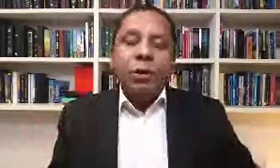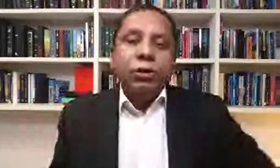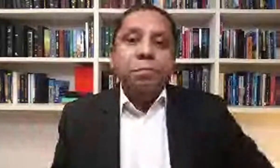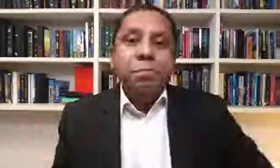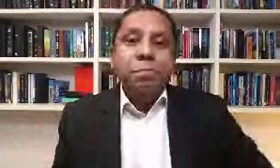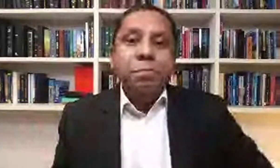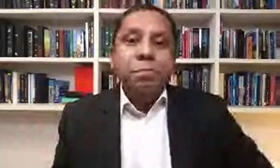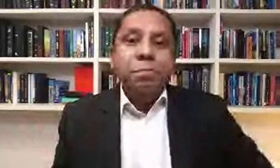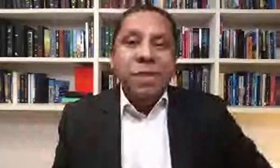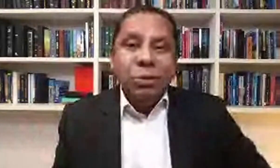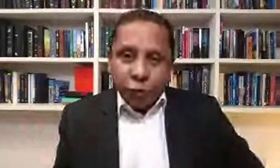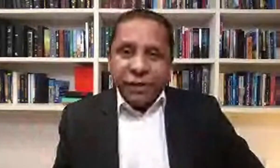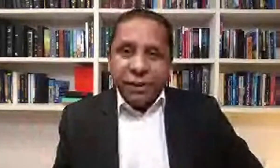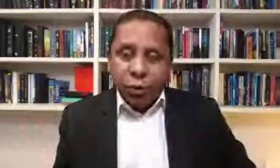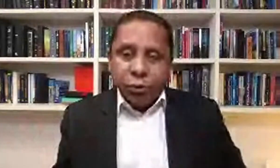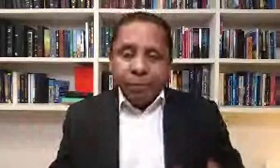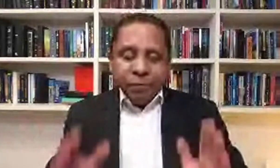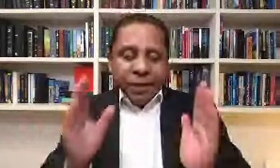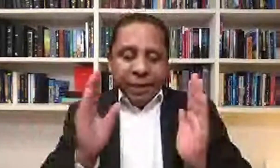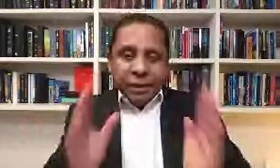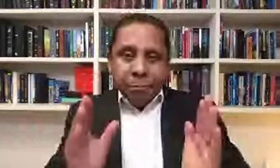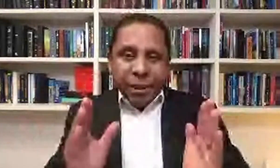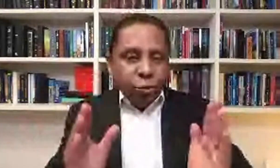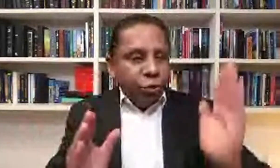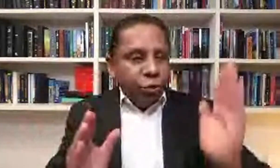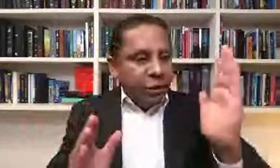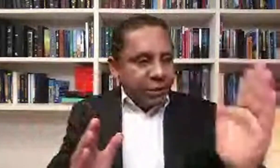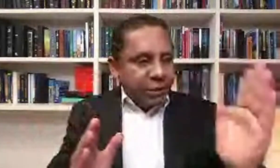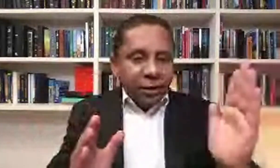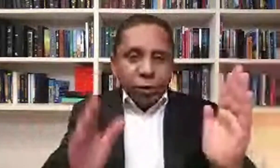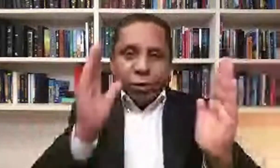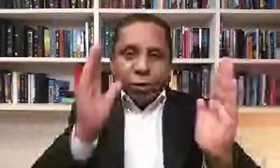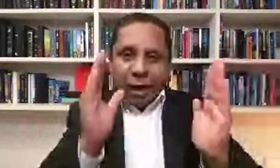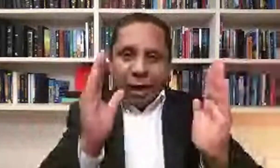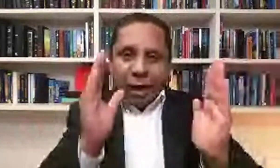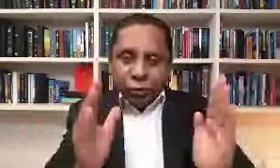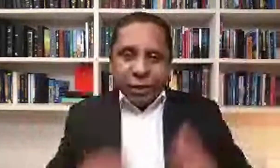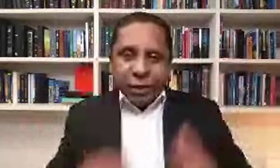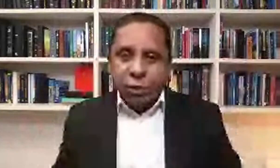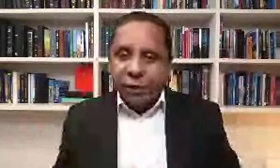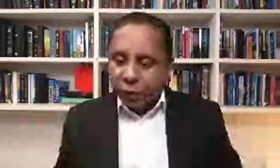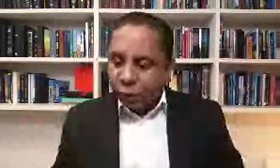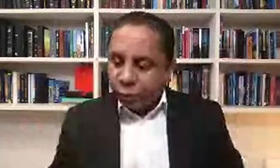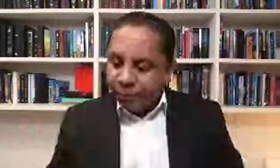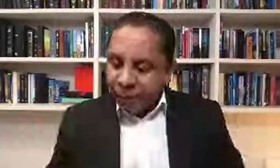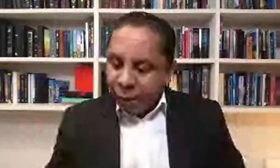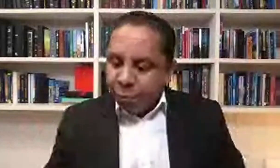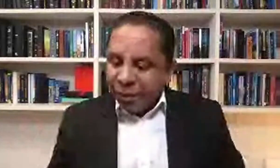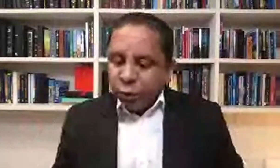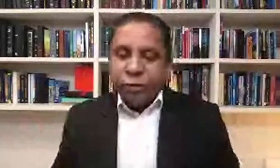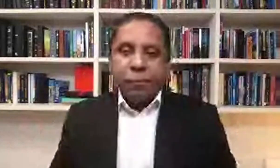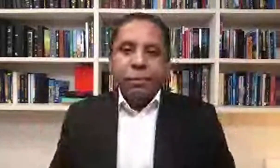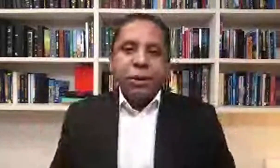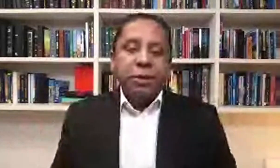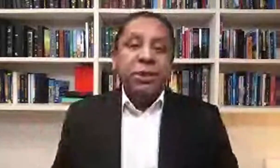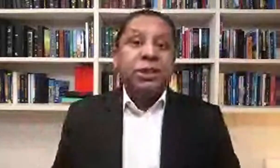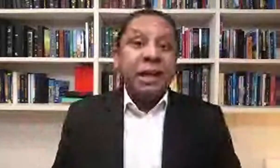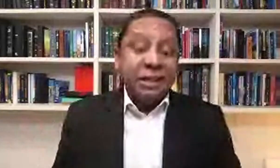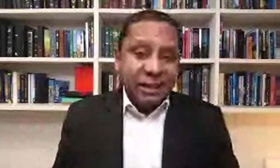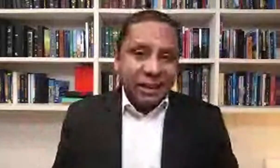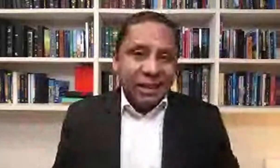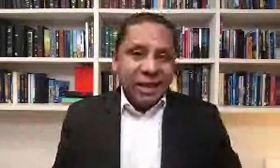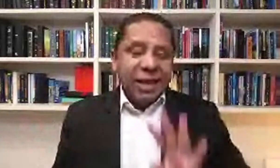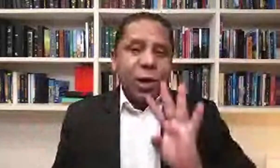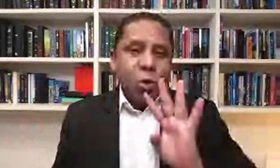até o ano de 1788. E esse período de 538 a 1798 é o período que a Bíblia chama